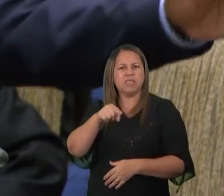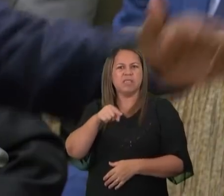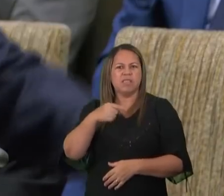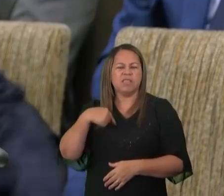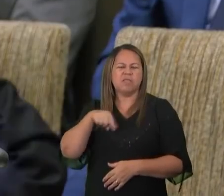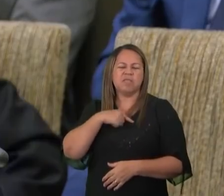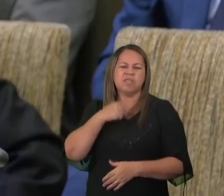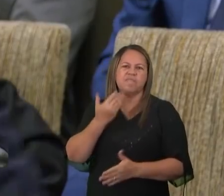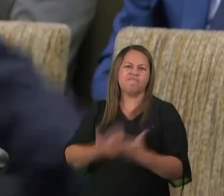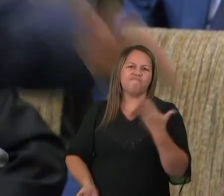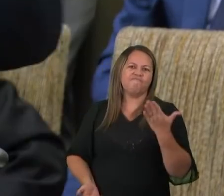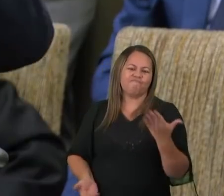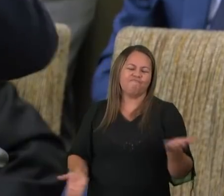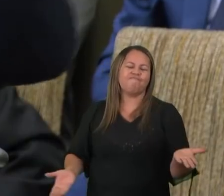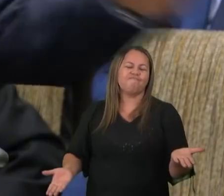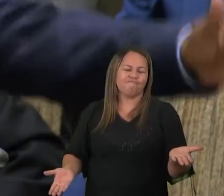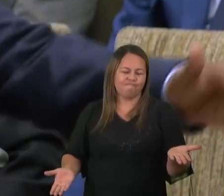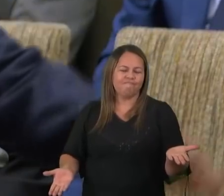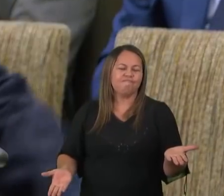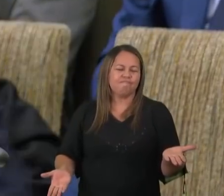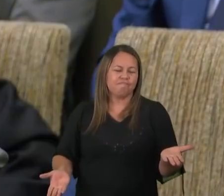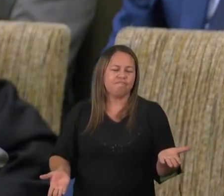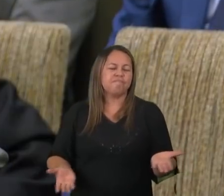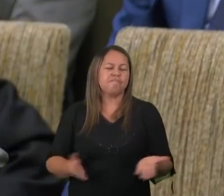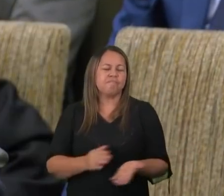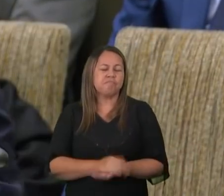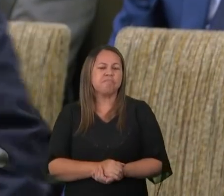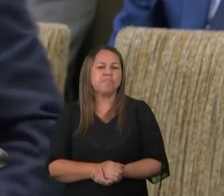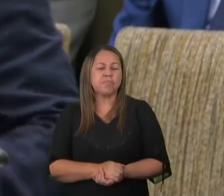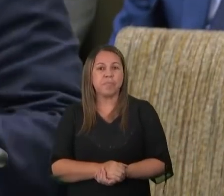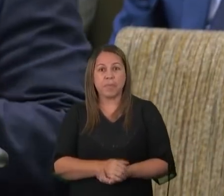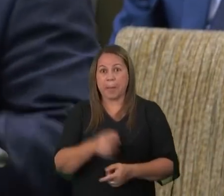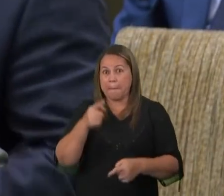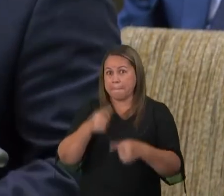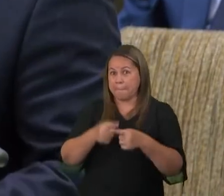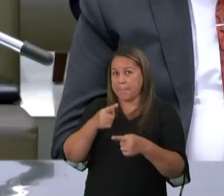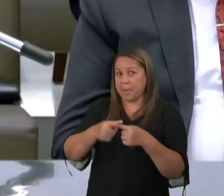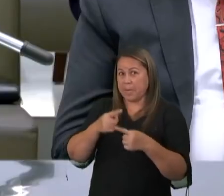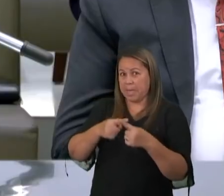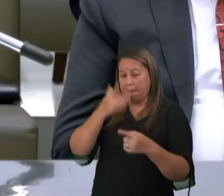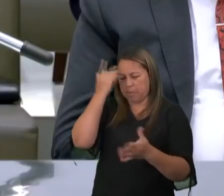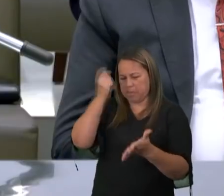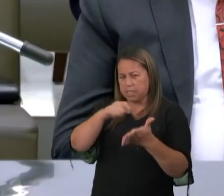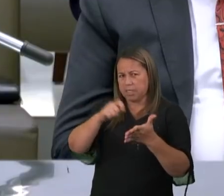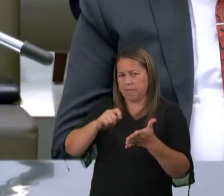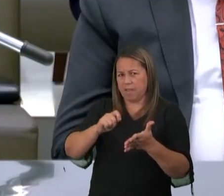acabados, destruídos. Porque o escritor aos Hebreus disse